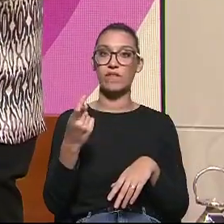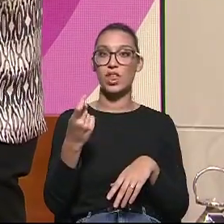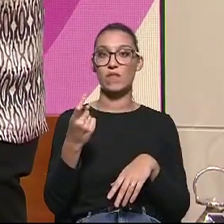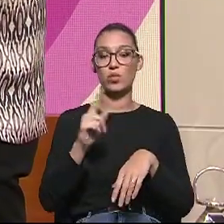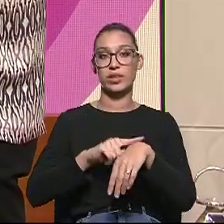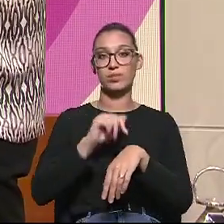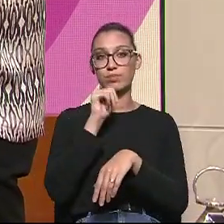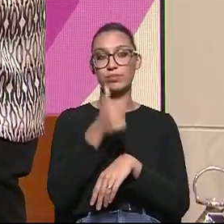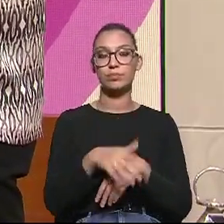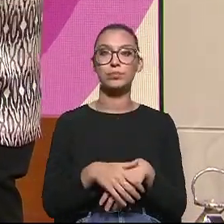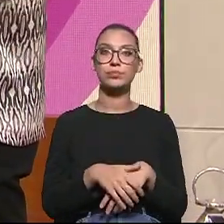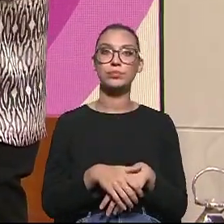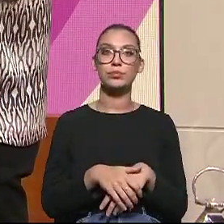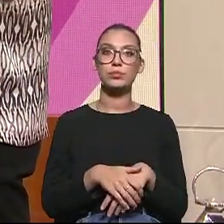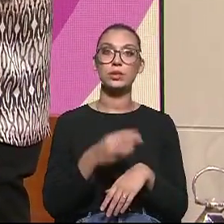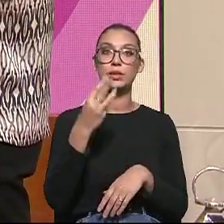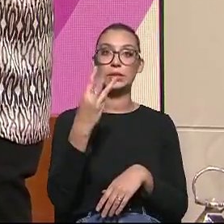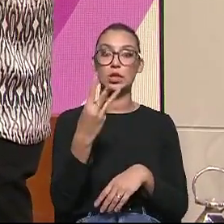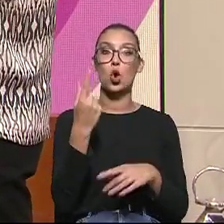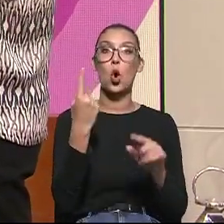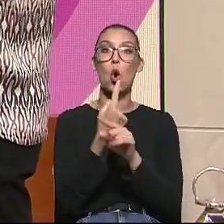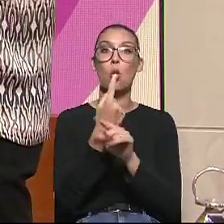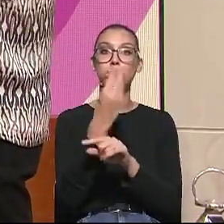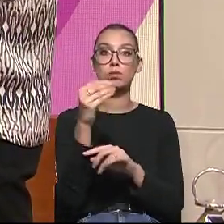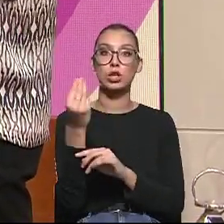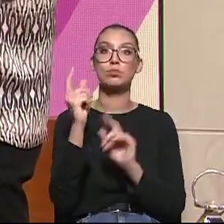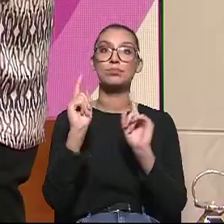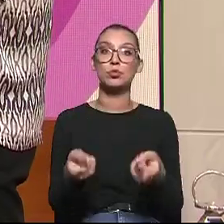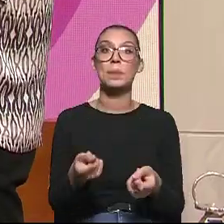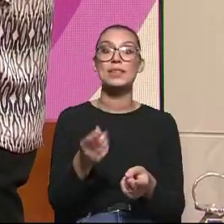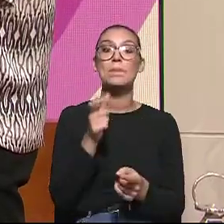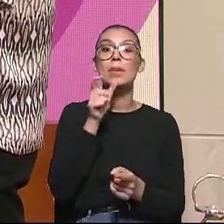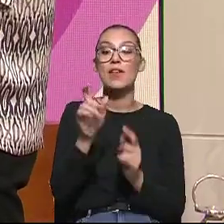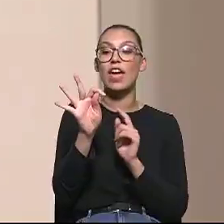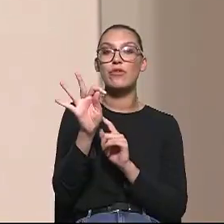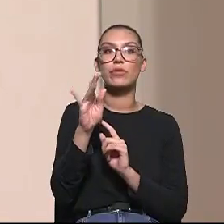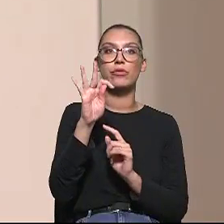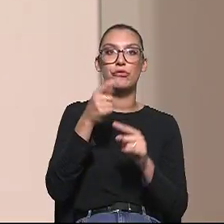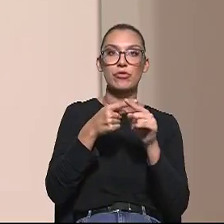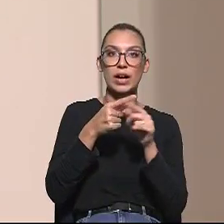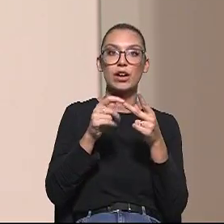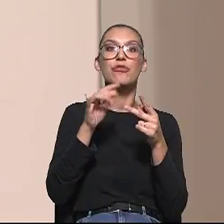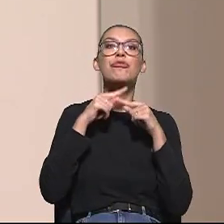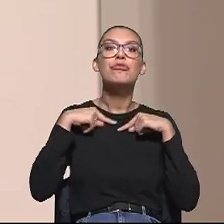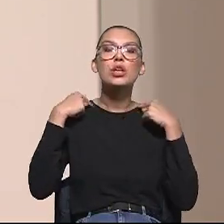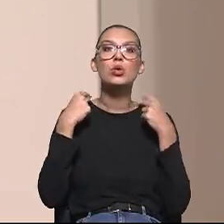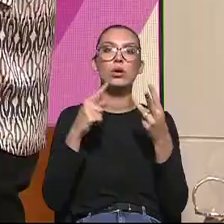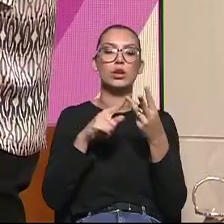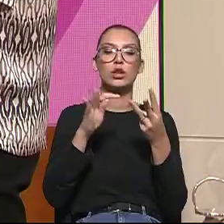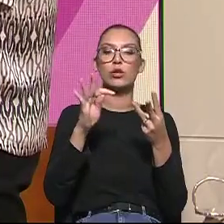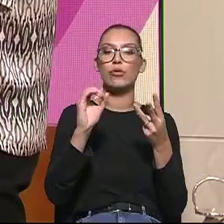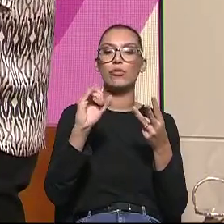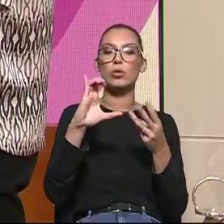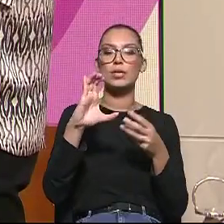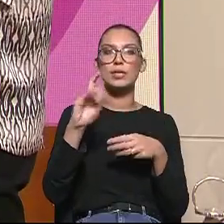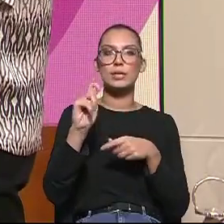Faltavam. 3 objetos começados por F. Faca, fio e foice.